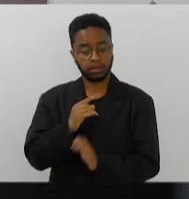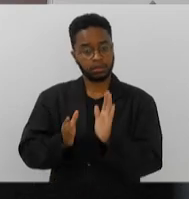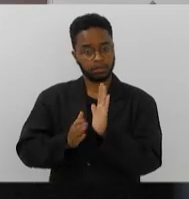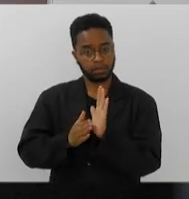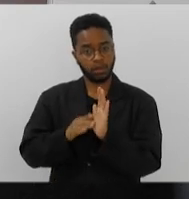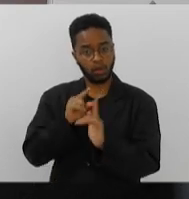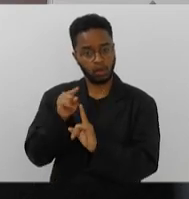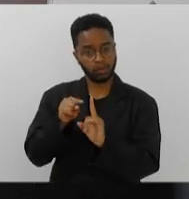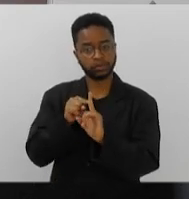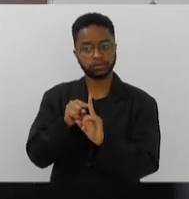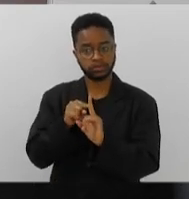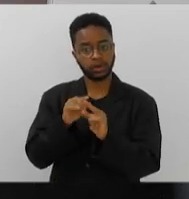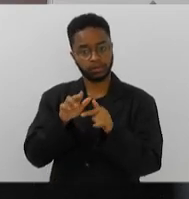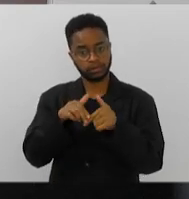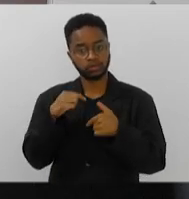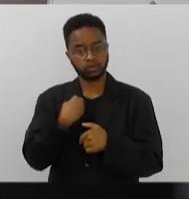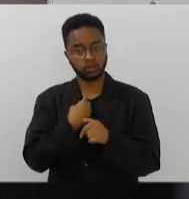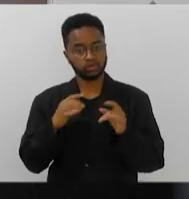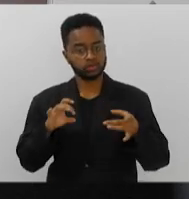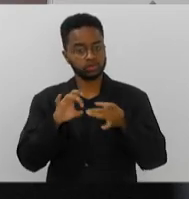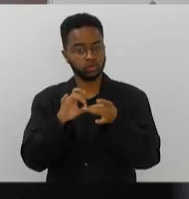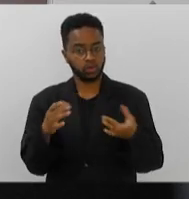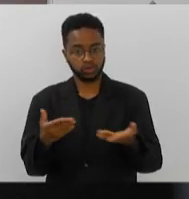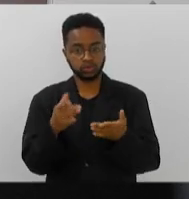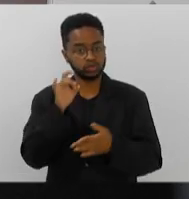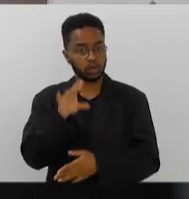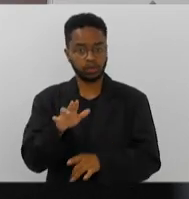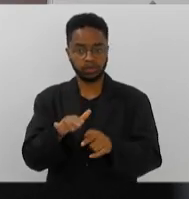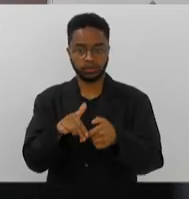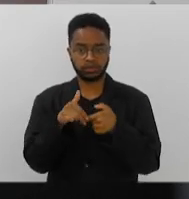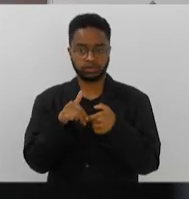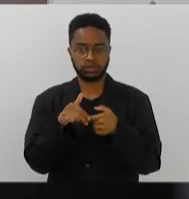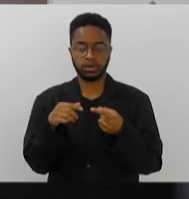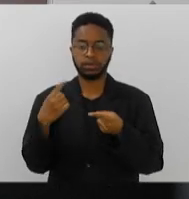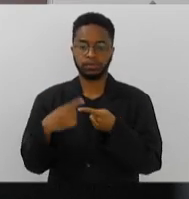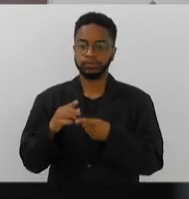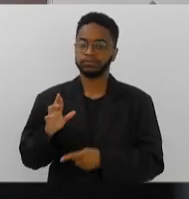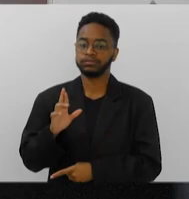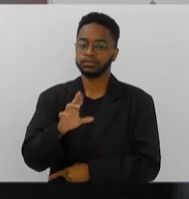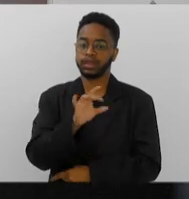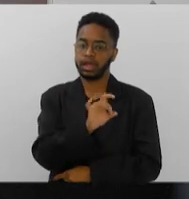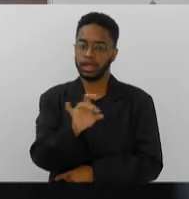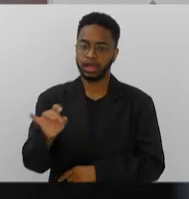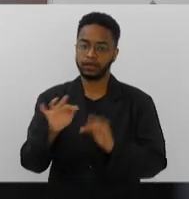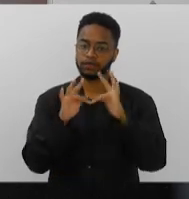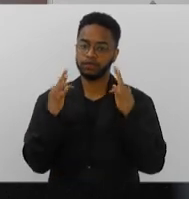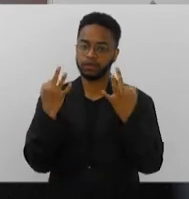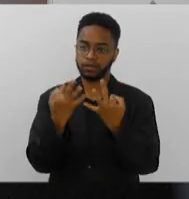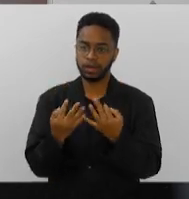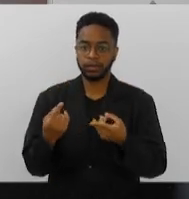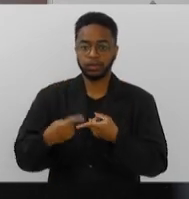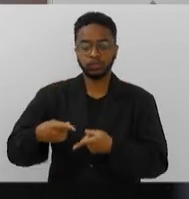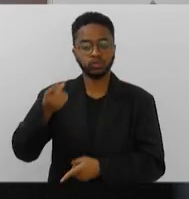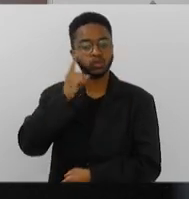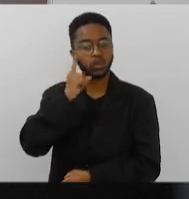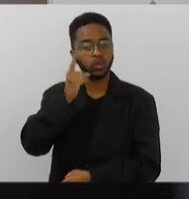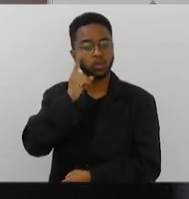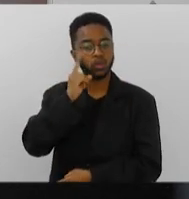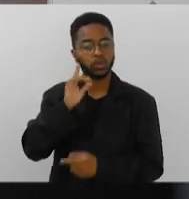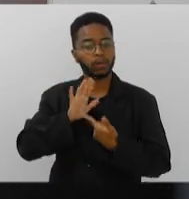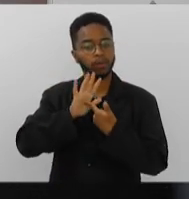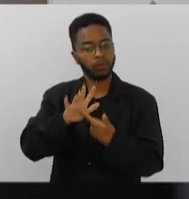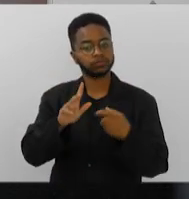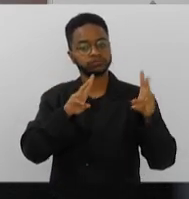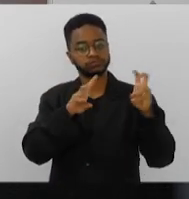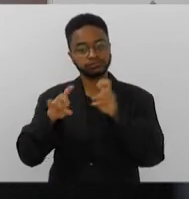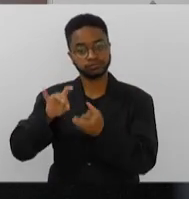propósito, é para isso que nós vamos lutar. É só para isso. Em nome de cada pai, cada mãe que todos os dias traz casos